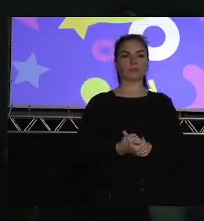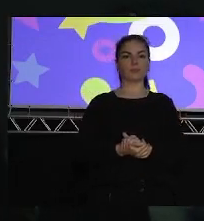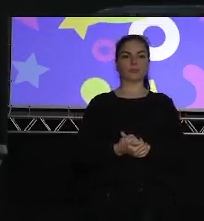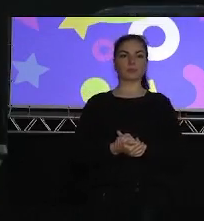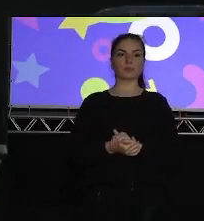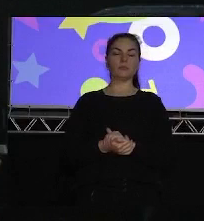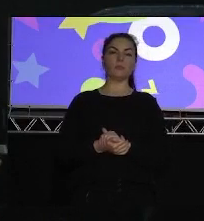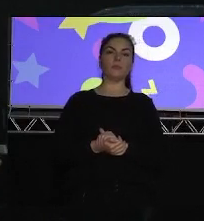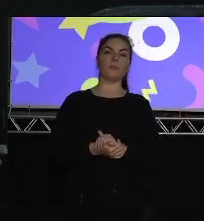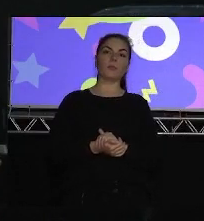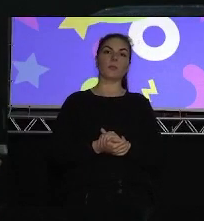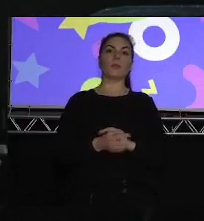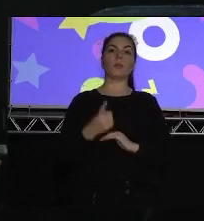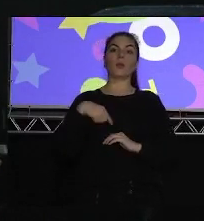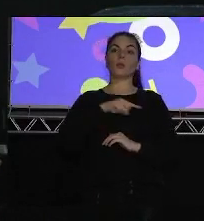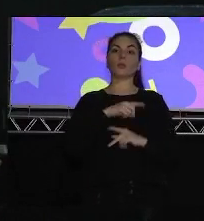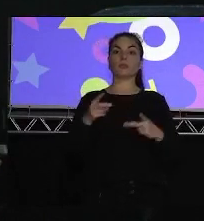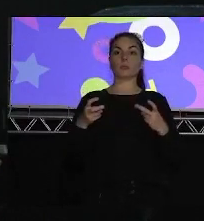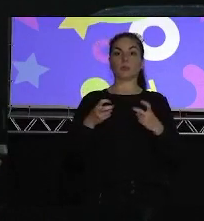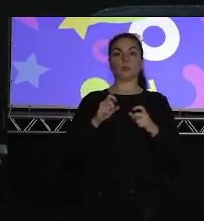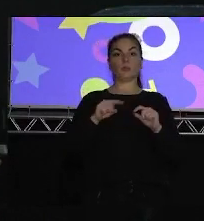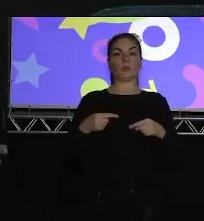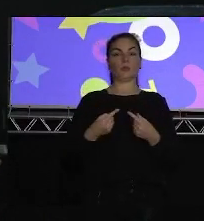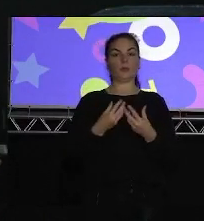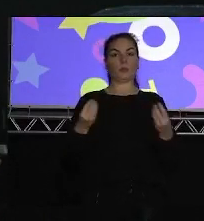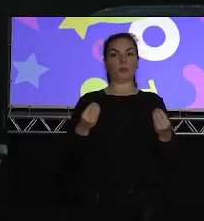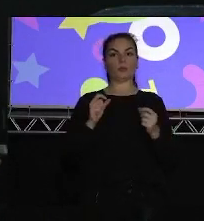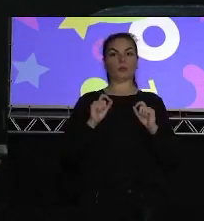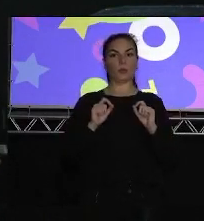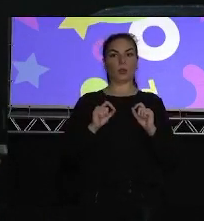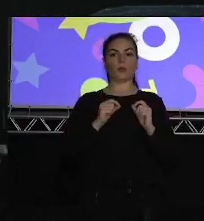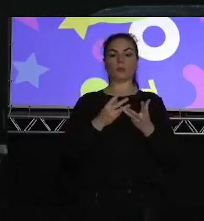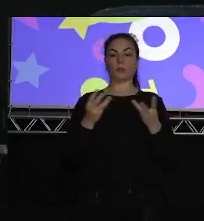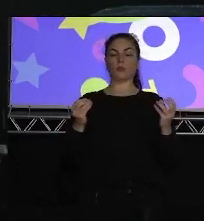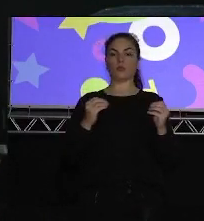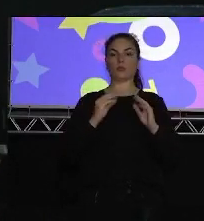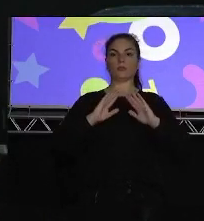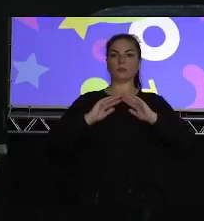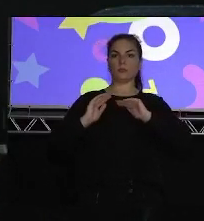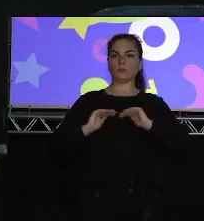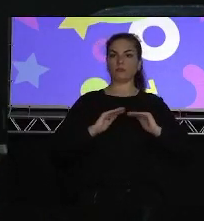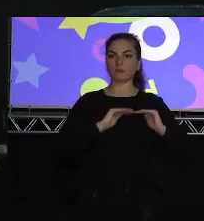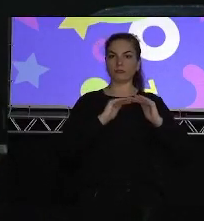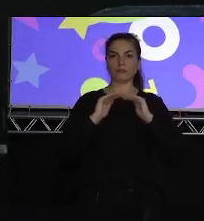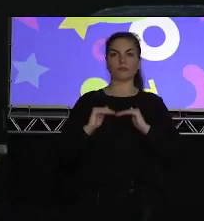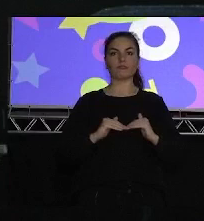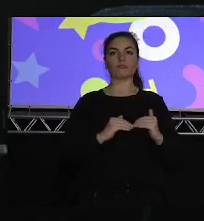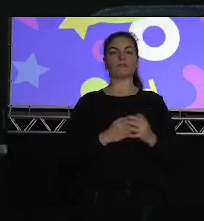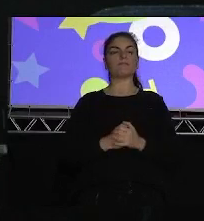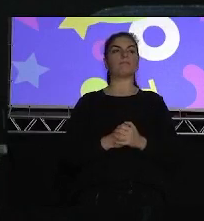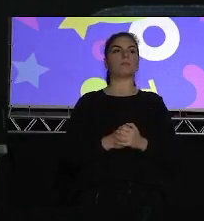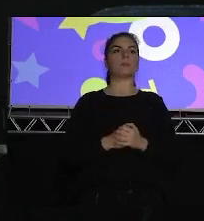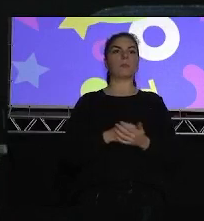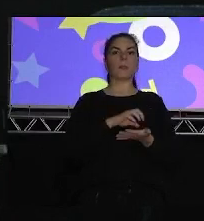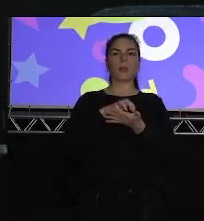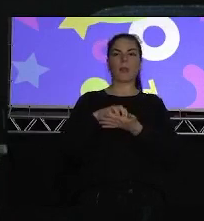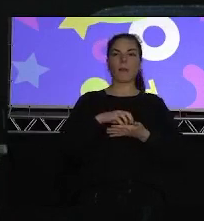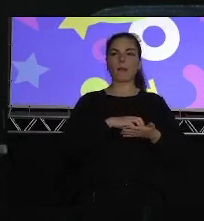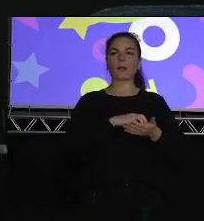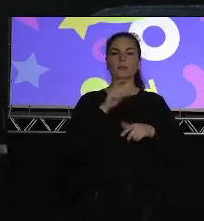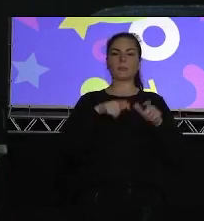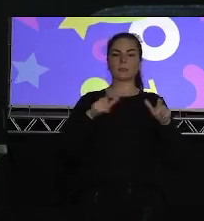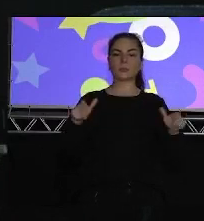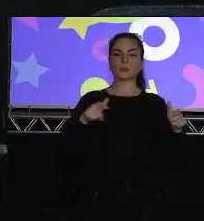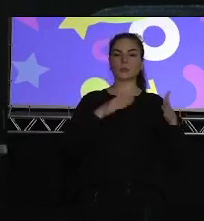gente identificou lá o desafio bastante grande, que era o volume de demandas, né? Muitas áreas demandando, muitas